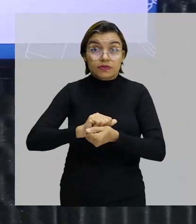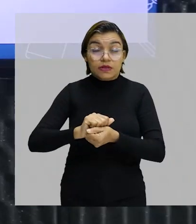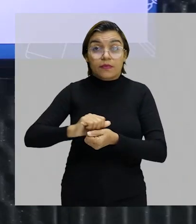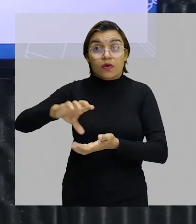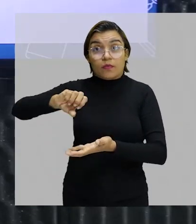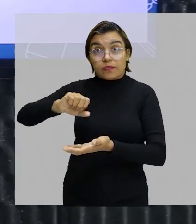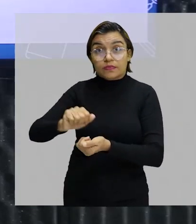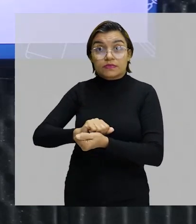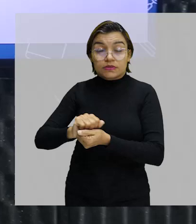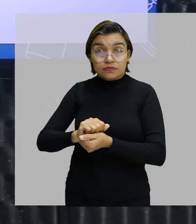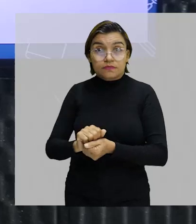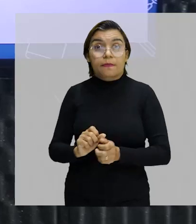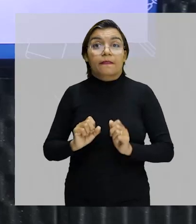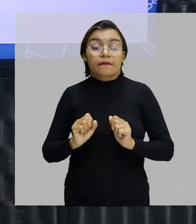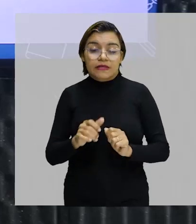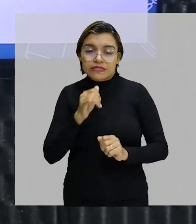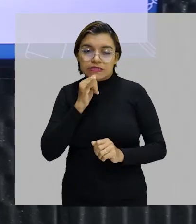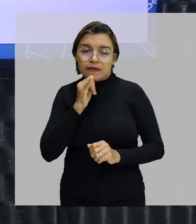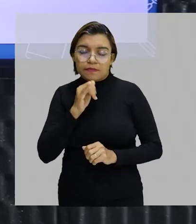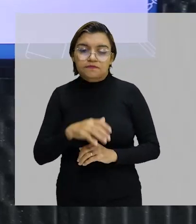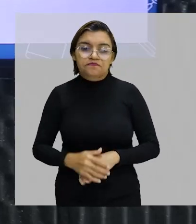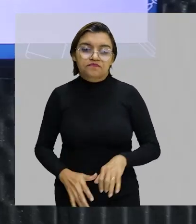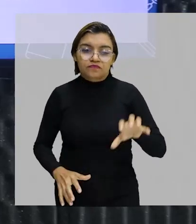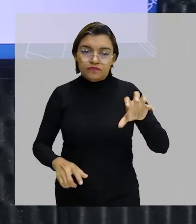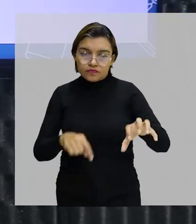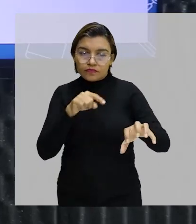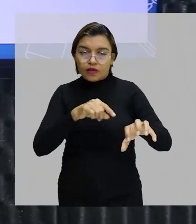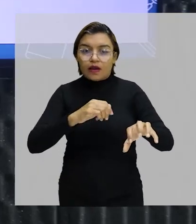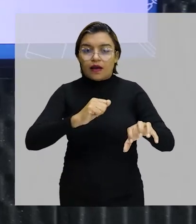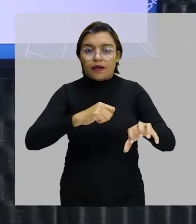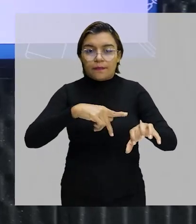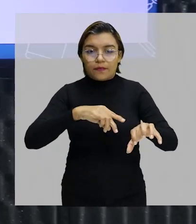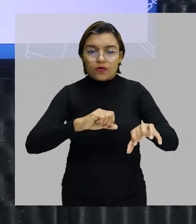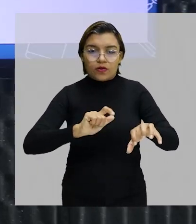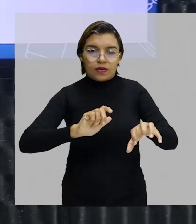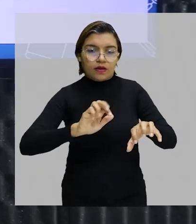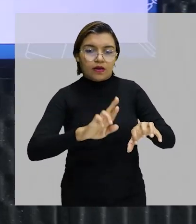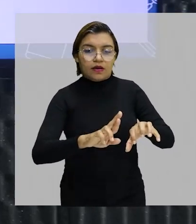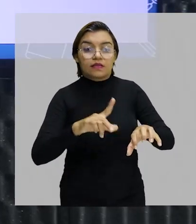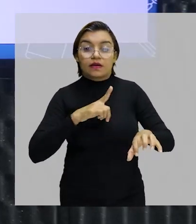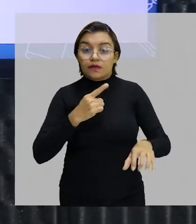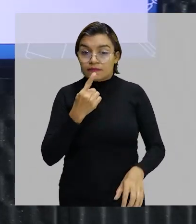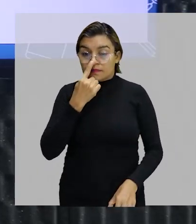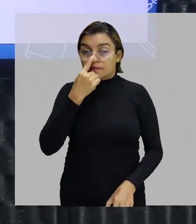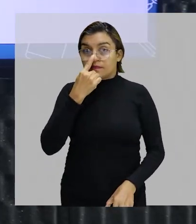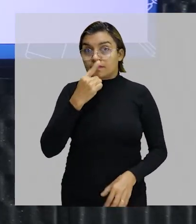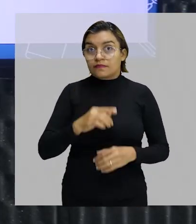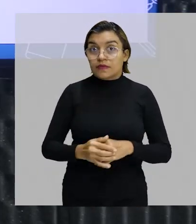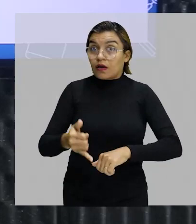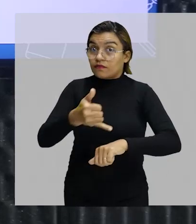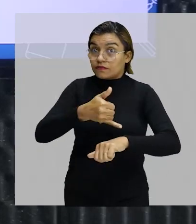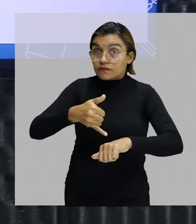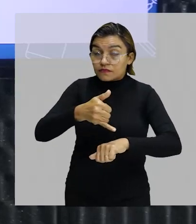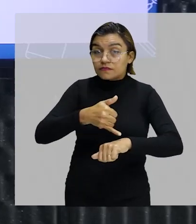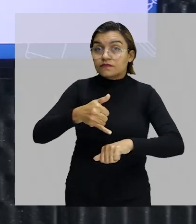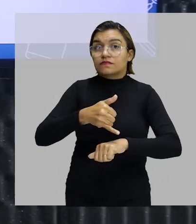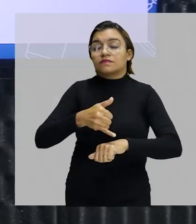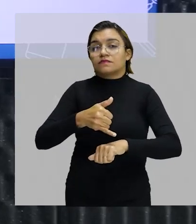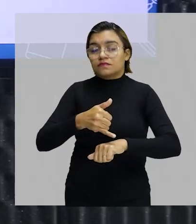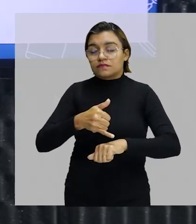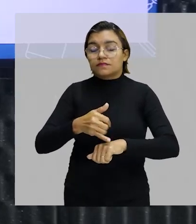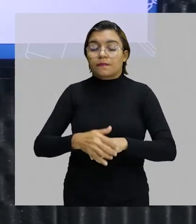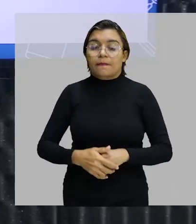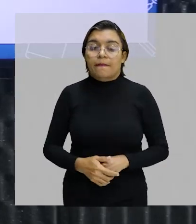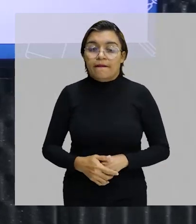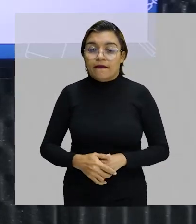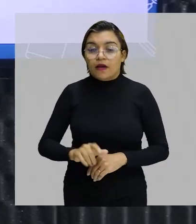detergentes. Possuírem uma região apolar que terá afinidade com a gordura, óleo,